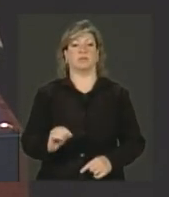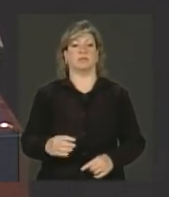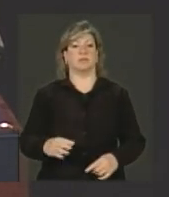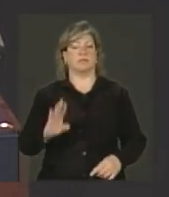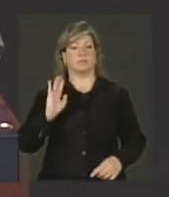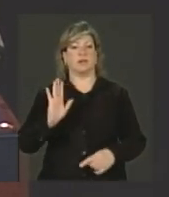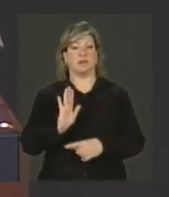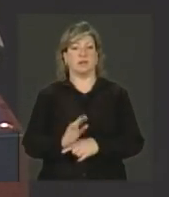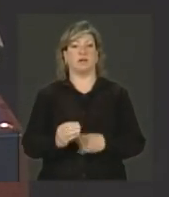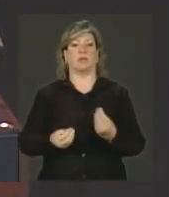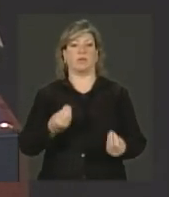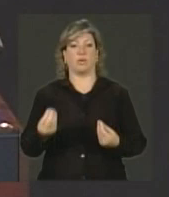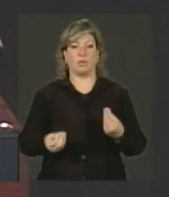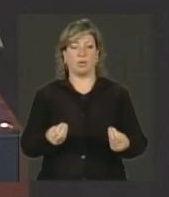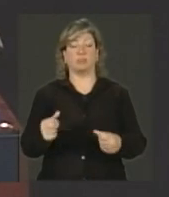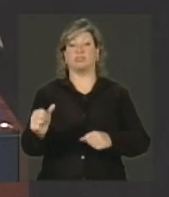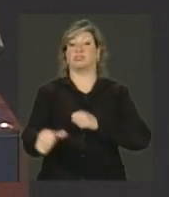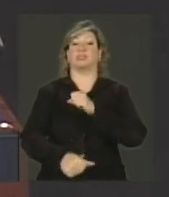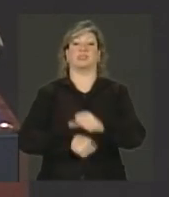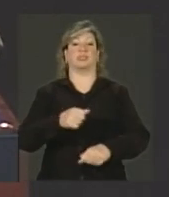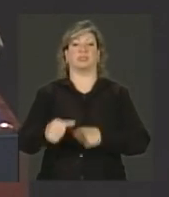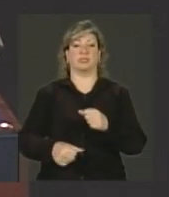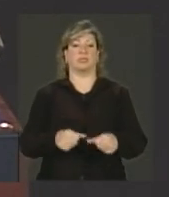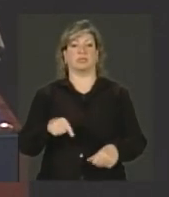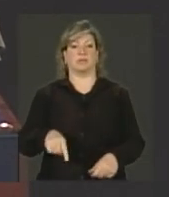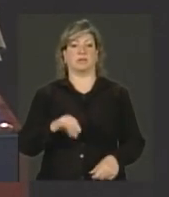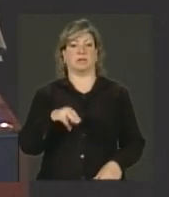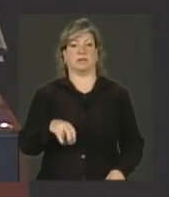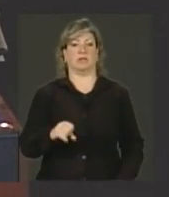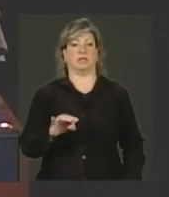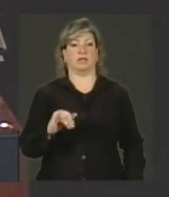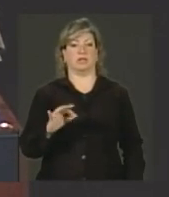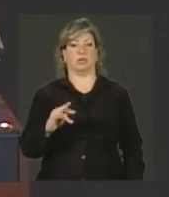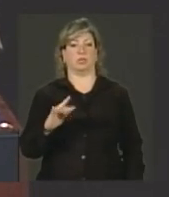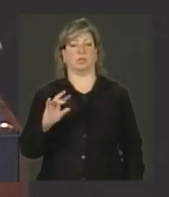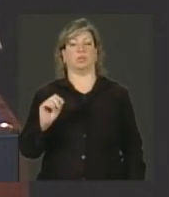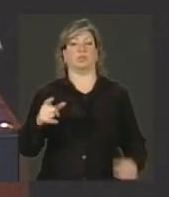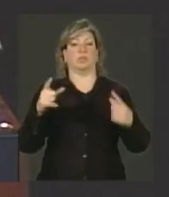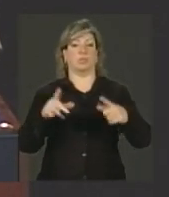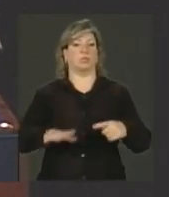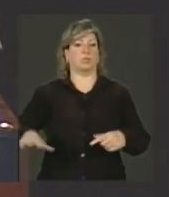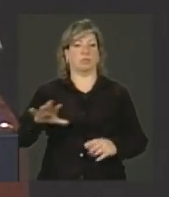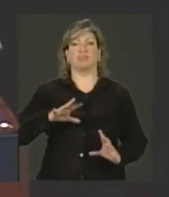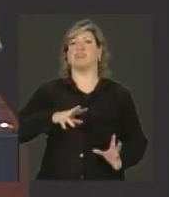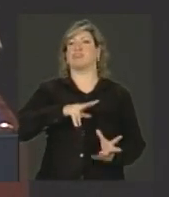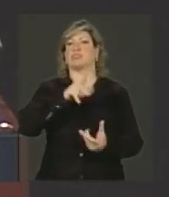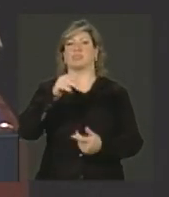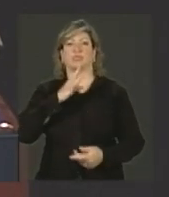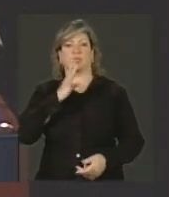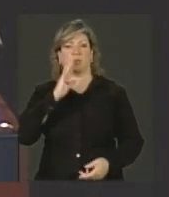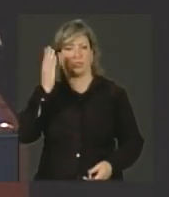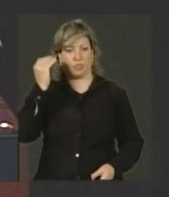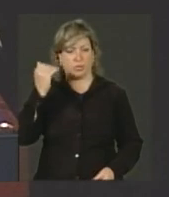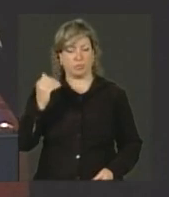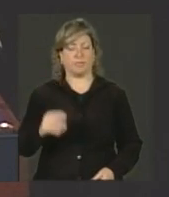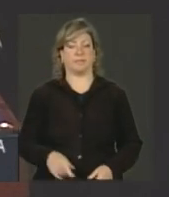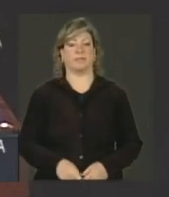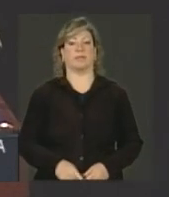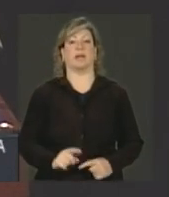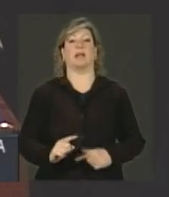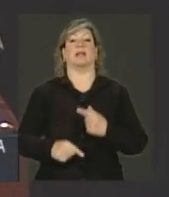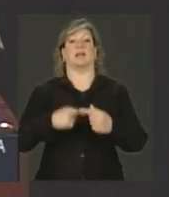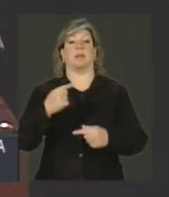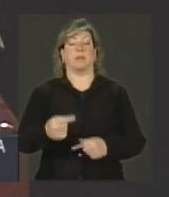central da grande transformação do Instituto num centro de excelência internacional, e depois